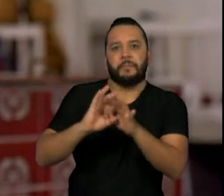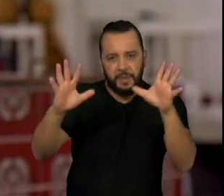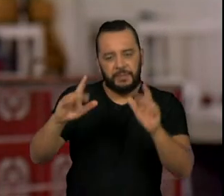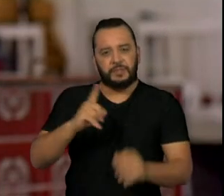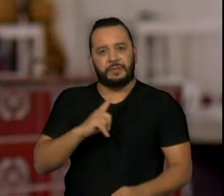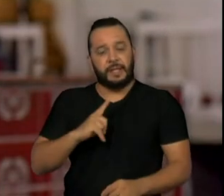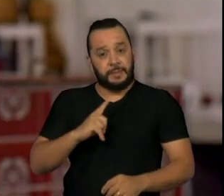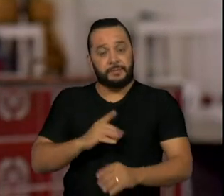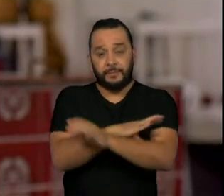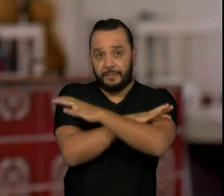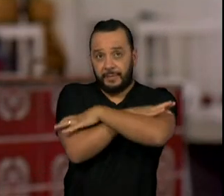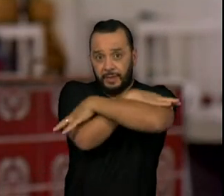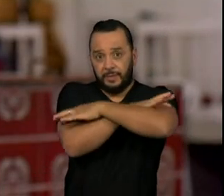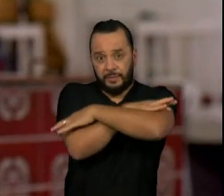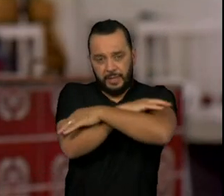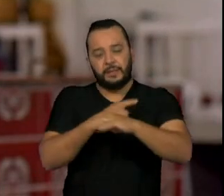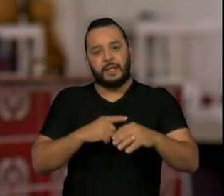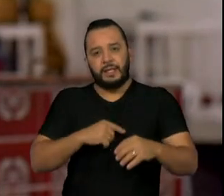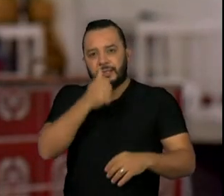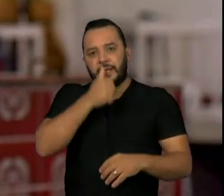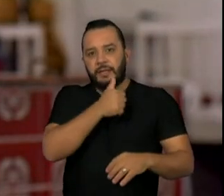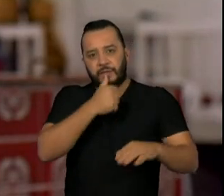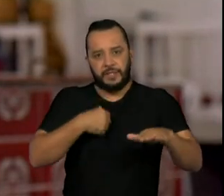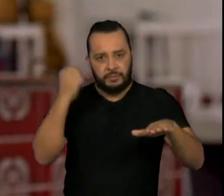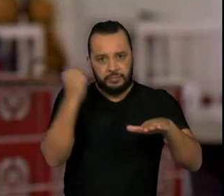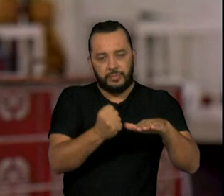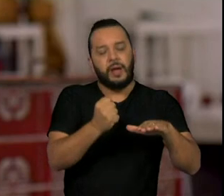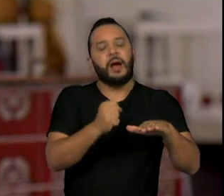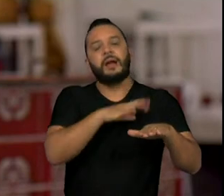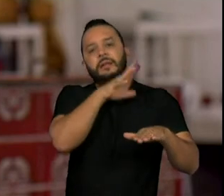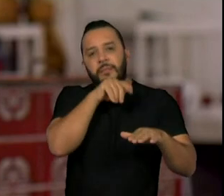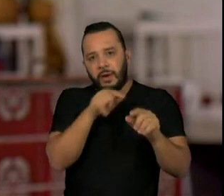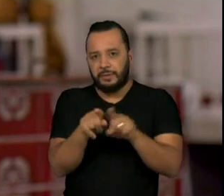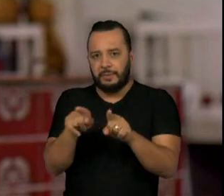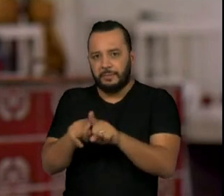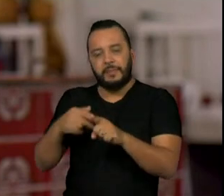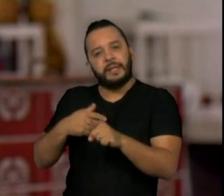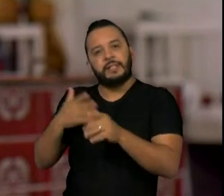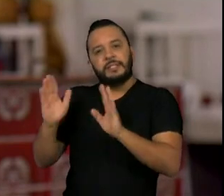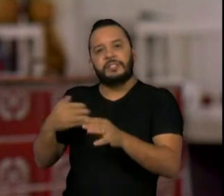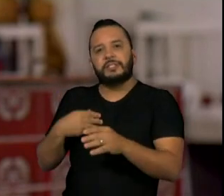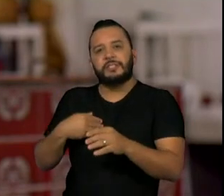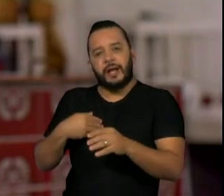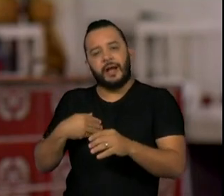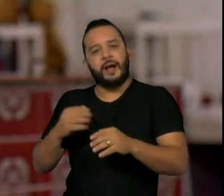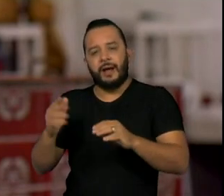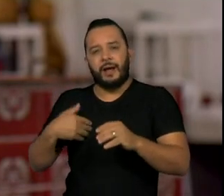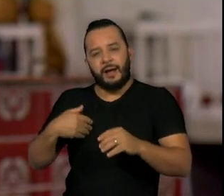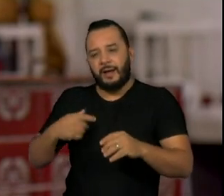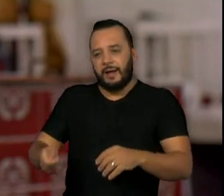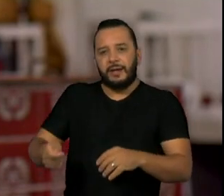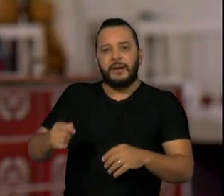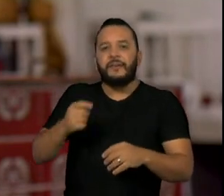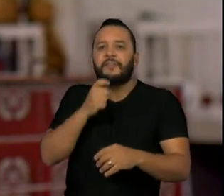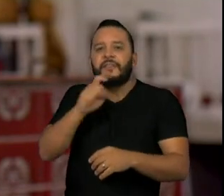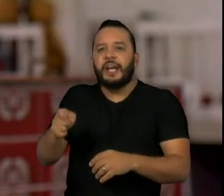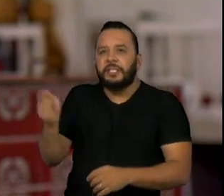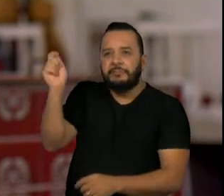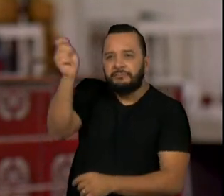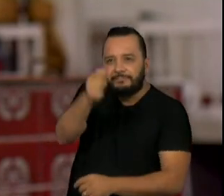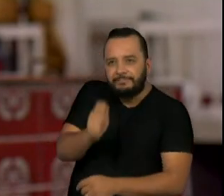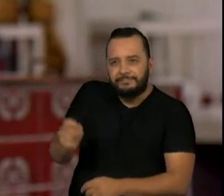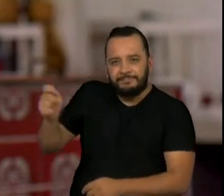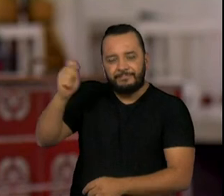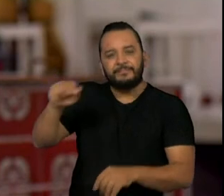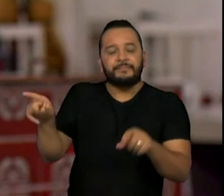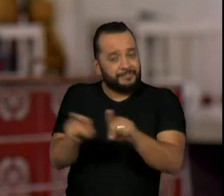gente não existe somente o sacrifício animal, né? A gente tem um sacrifício vegetal, que são através dos banhos, das ervas, o sacrifício